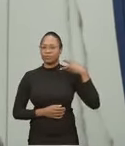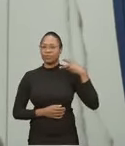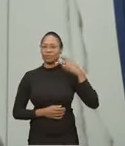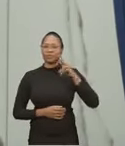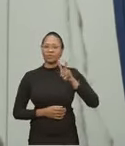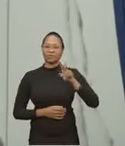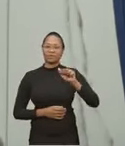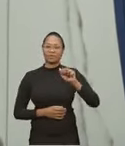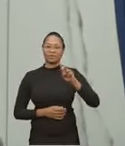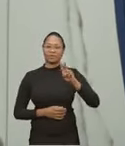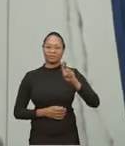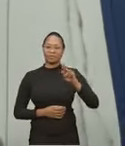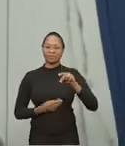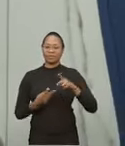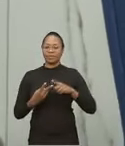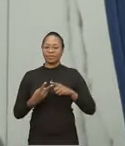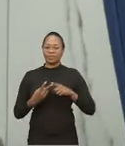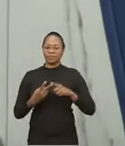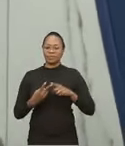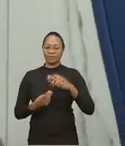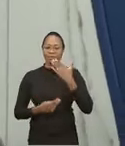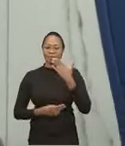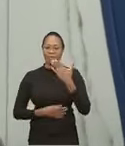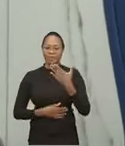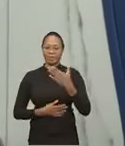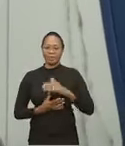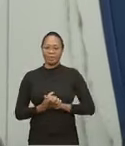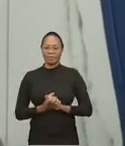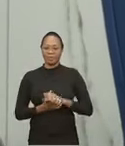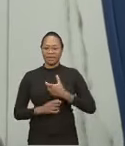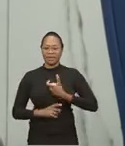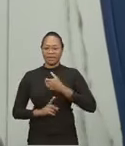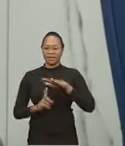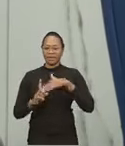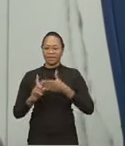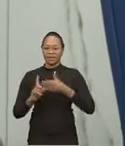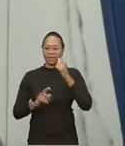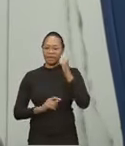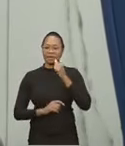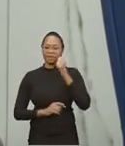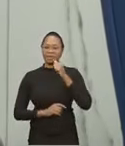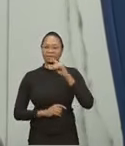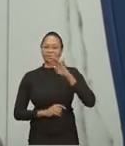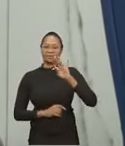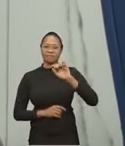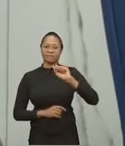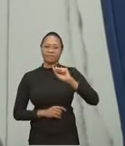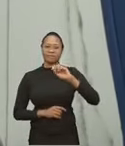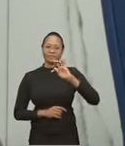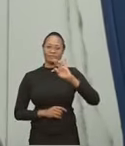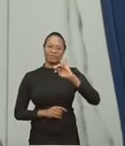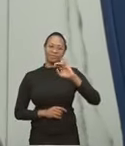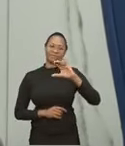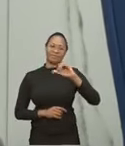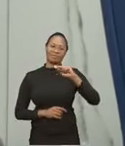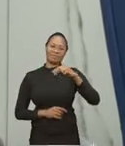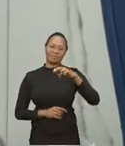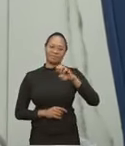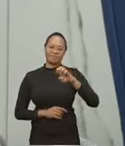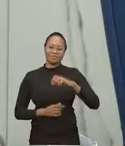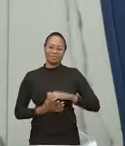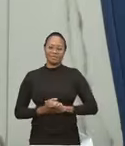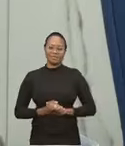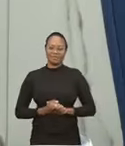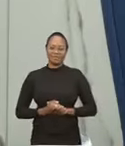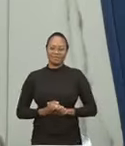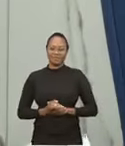Vaval, PSB, concede o prêmio de mulher destaque à senhora Tatiane Franco Cunha, da outras providências.